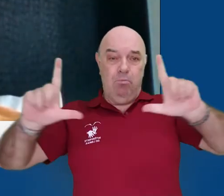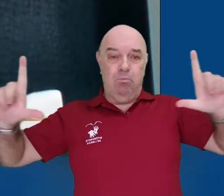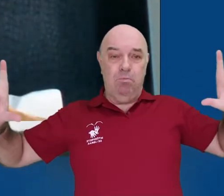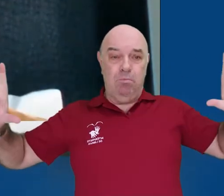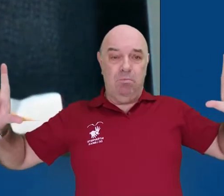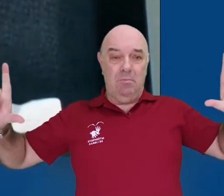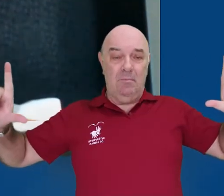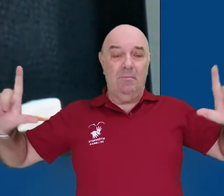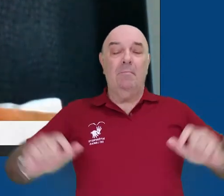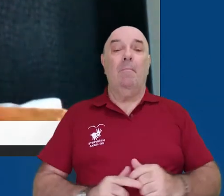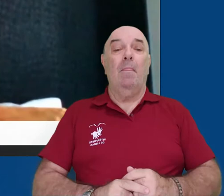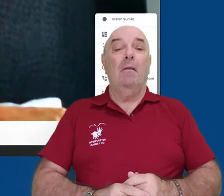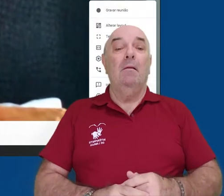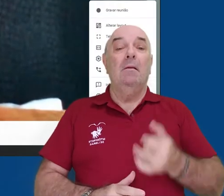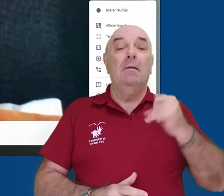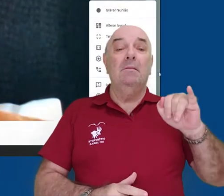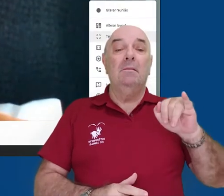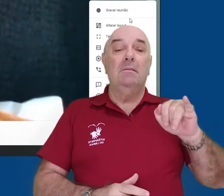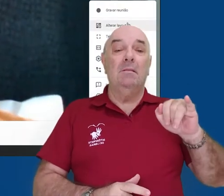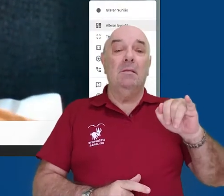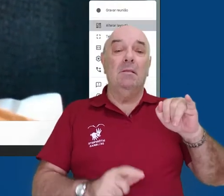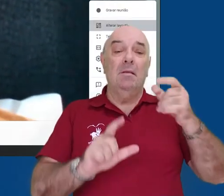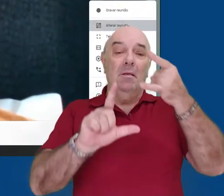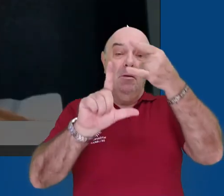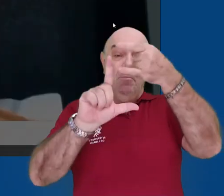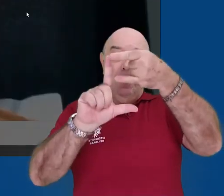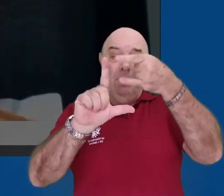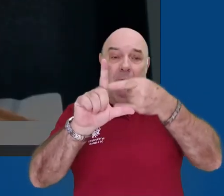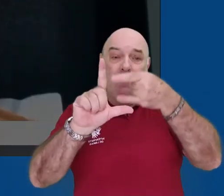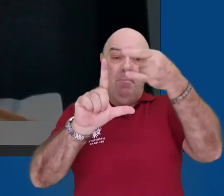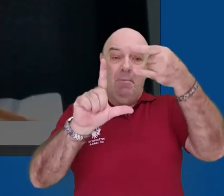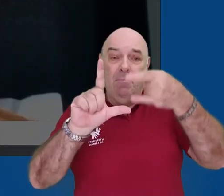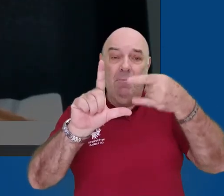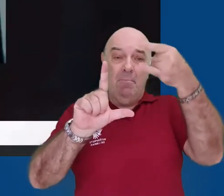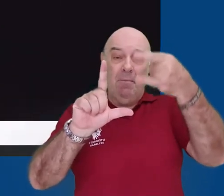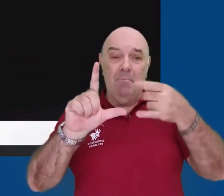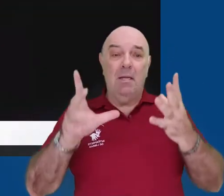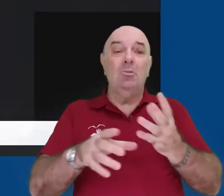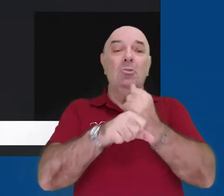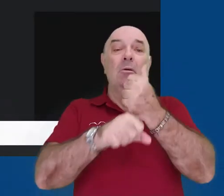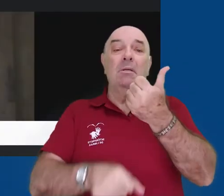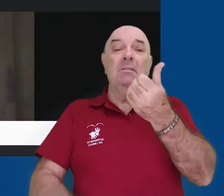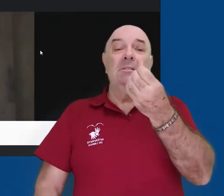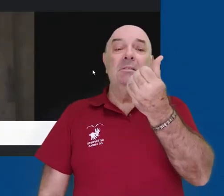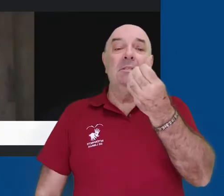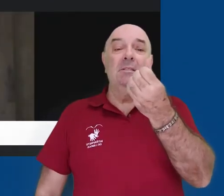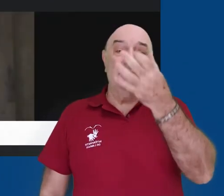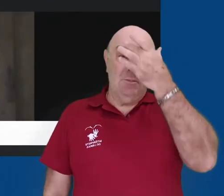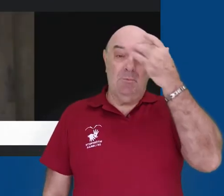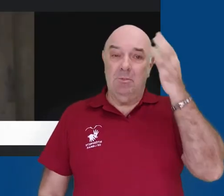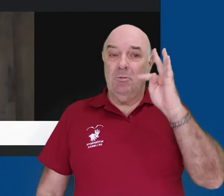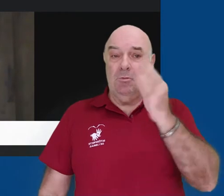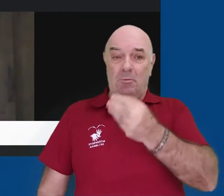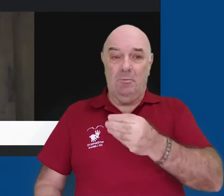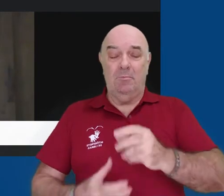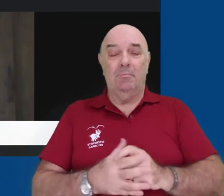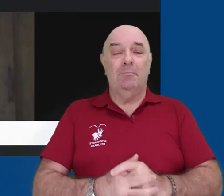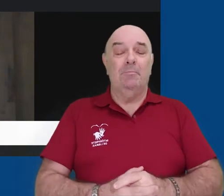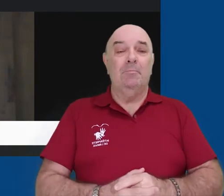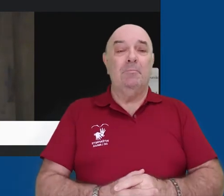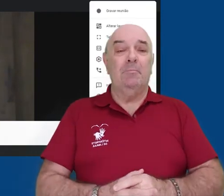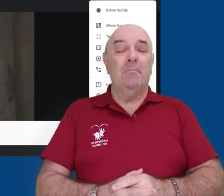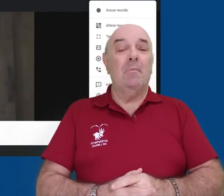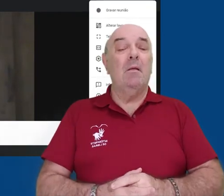toda a janela. Se escolhermos a opção mosaico, podemos ver até 16 pessoas simultaneamente. Na segunda